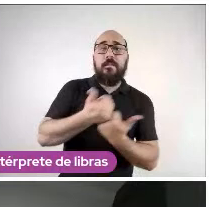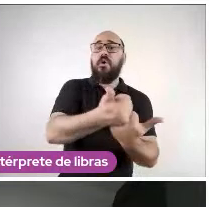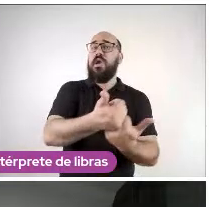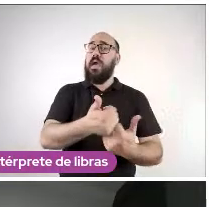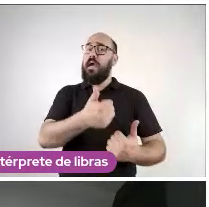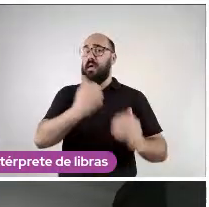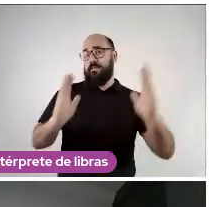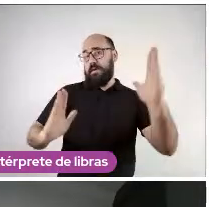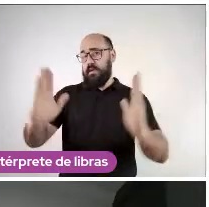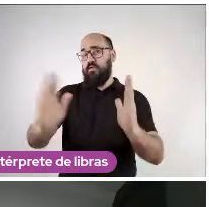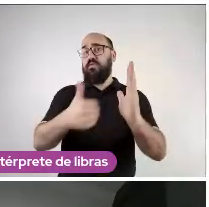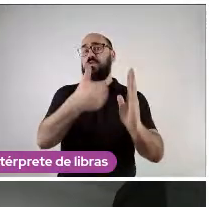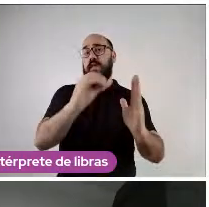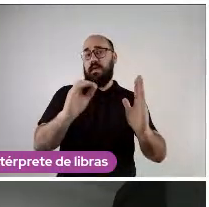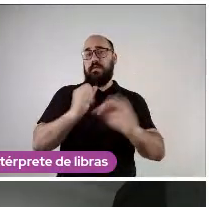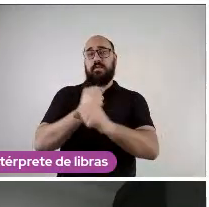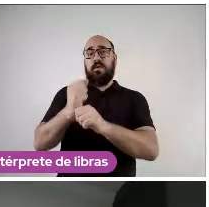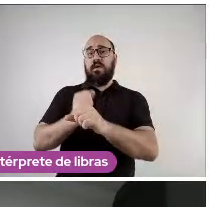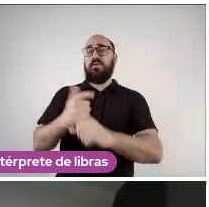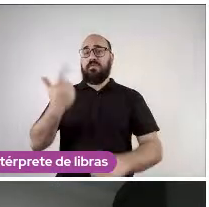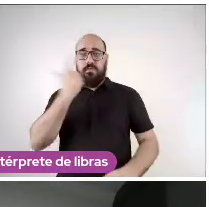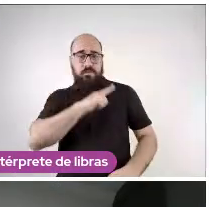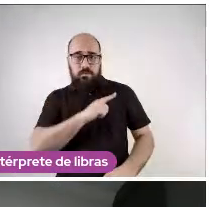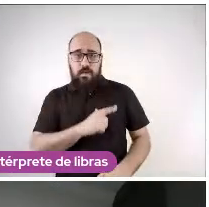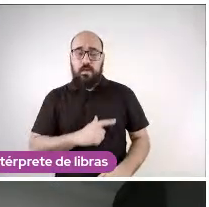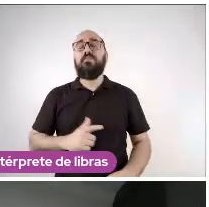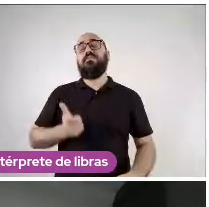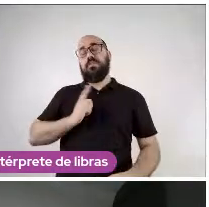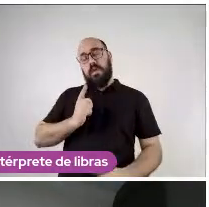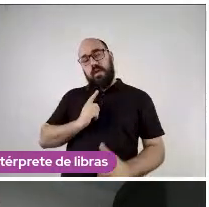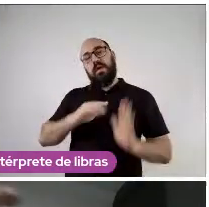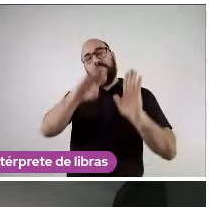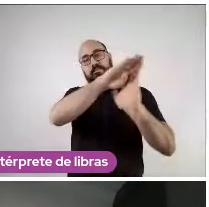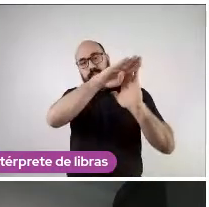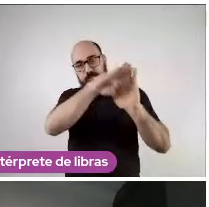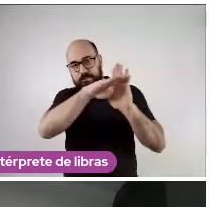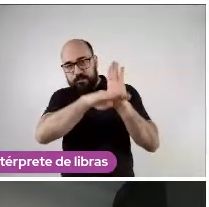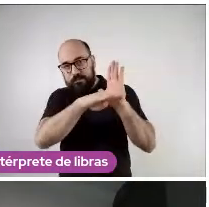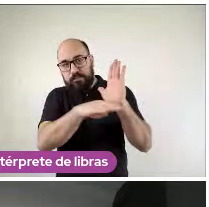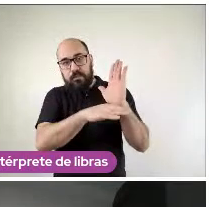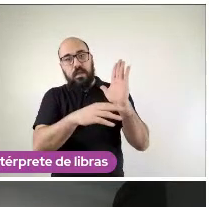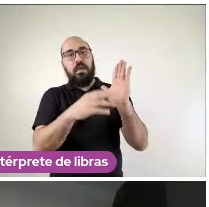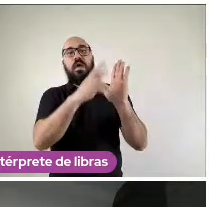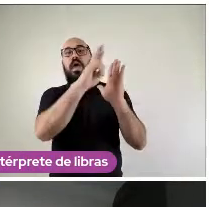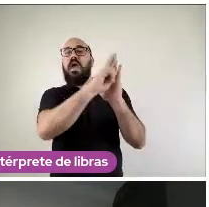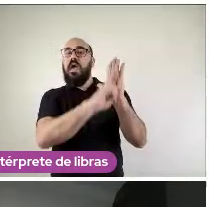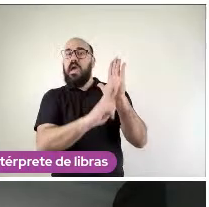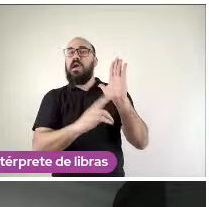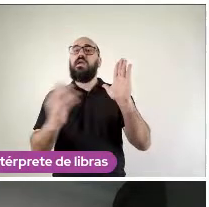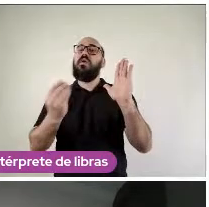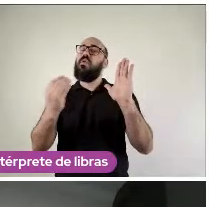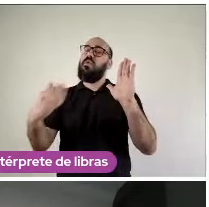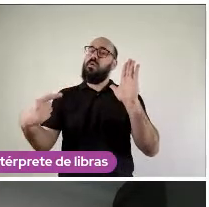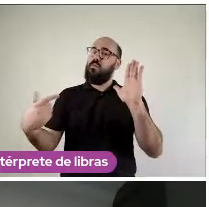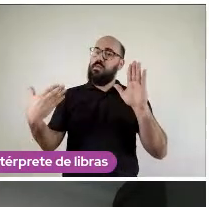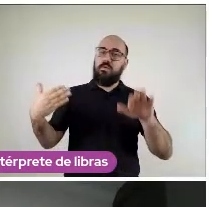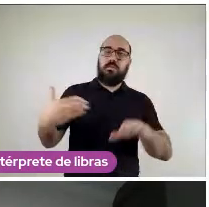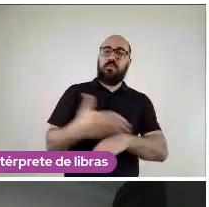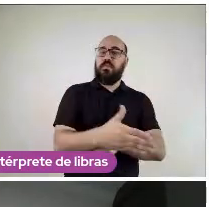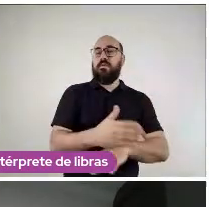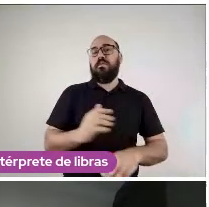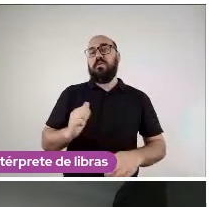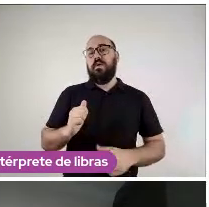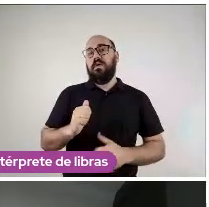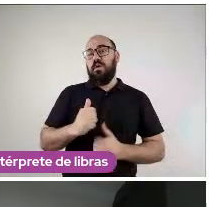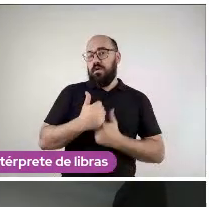um critério, existe um processo, né, de endorsement, né, de endosso, que segue aqui esses 8 critérios, né, que eu não vou